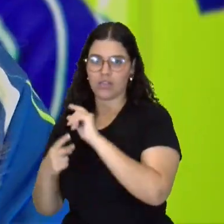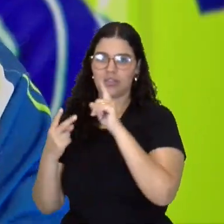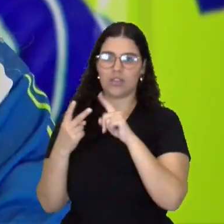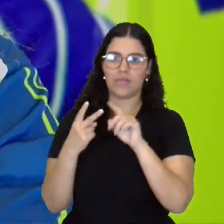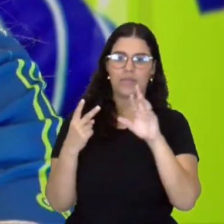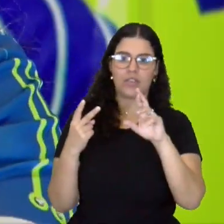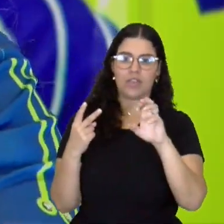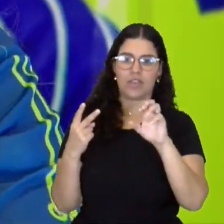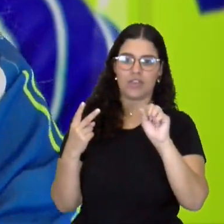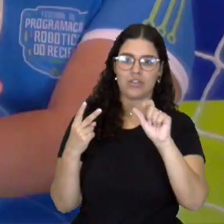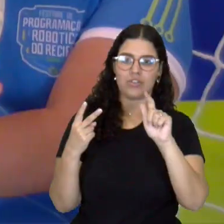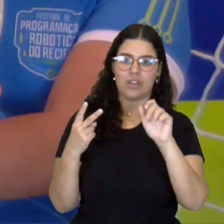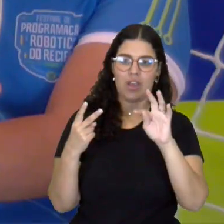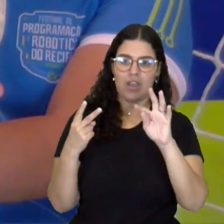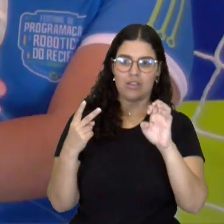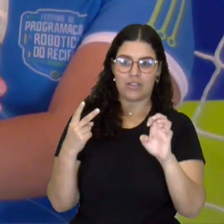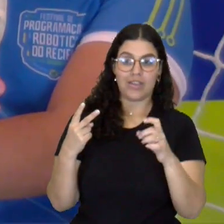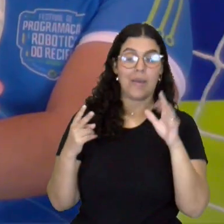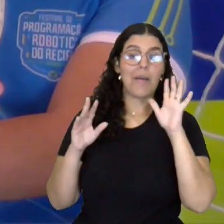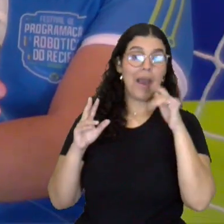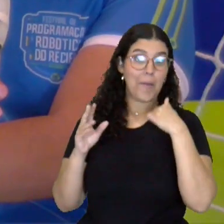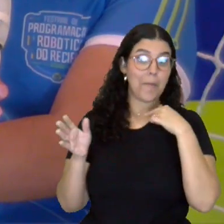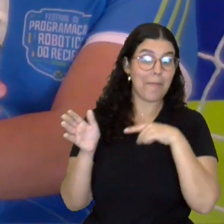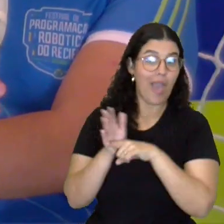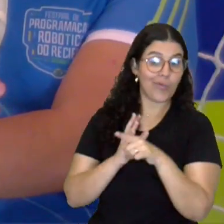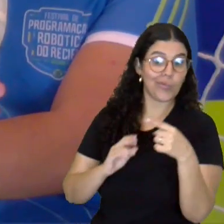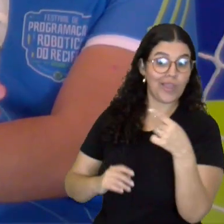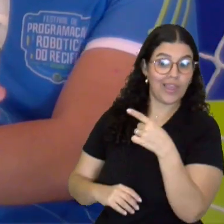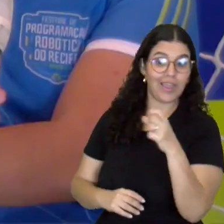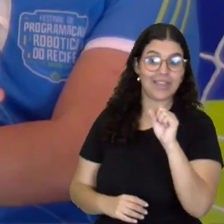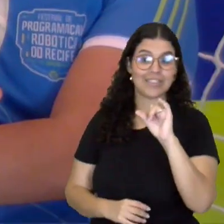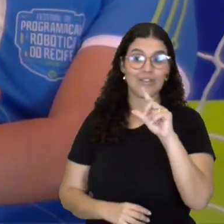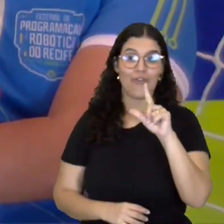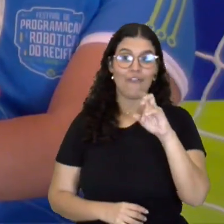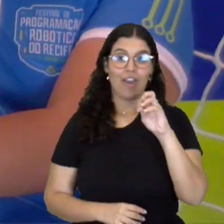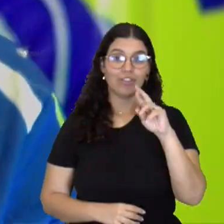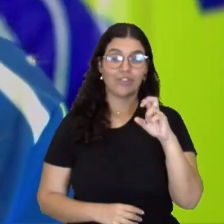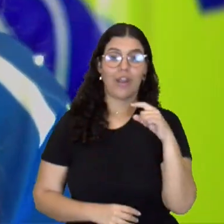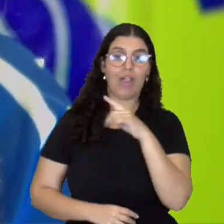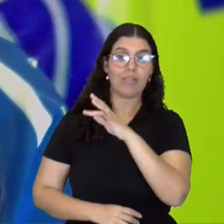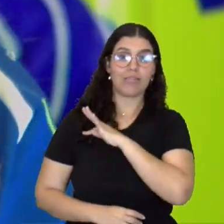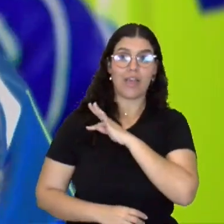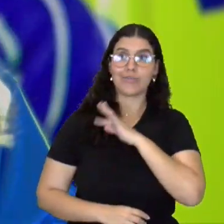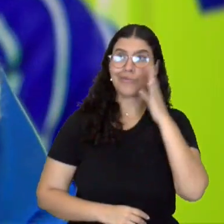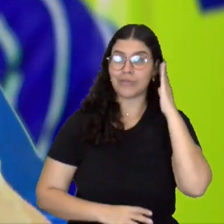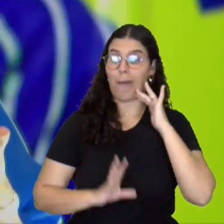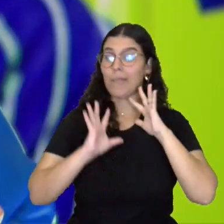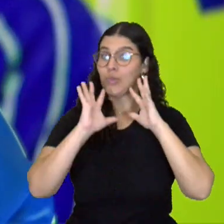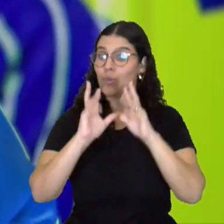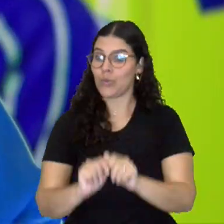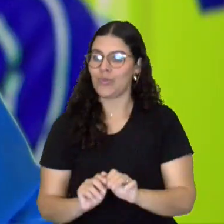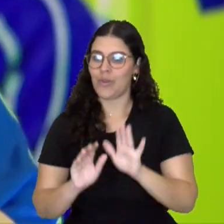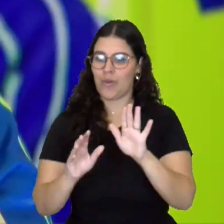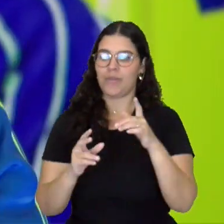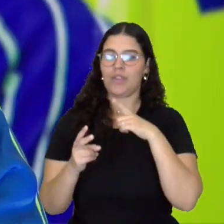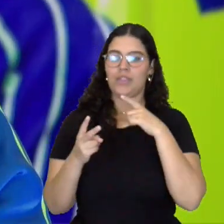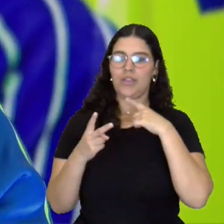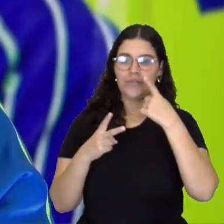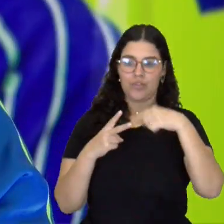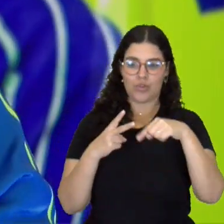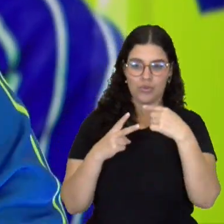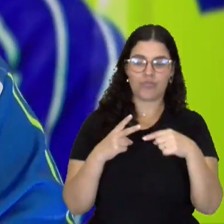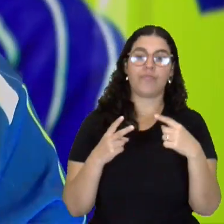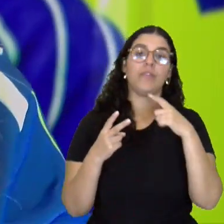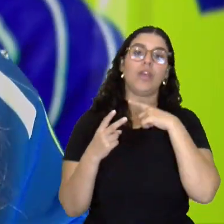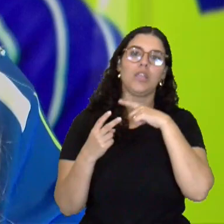porque Silvestre é o nosso técnico aqui dessa competição, tanto de resgate principalmente. Aí nós temos também o nosso